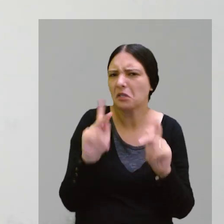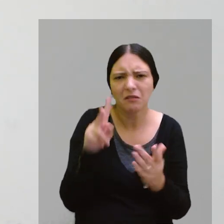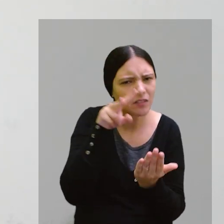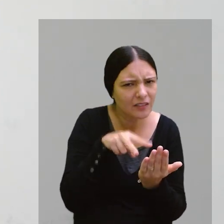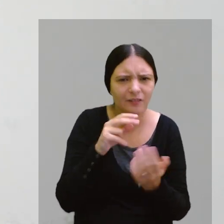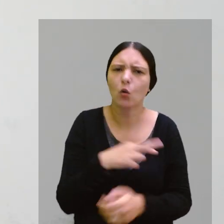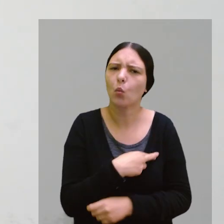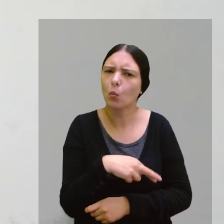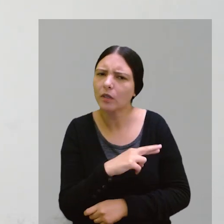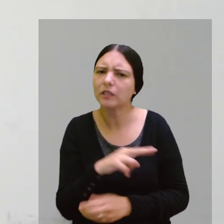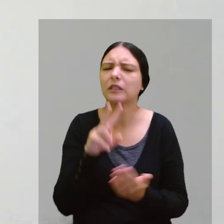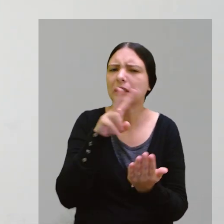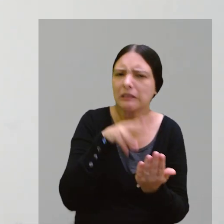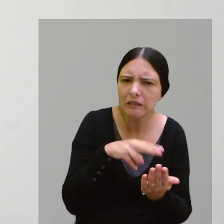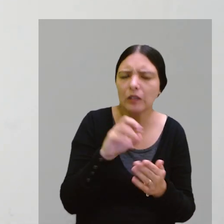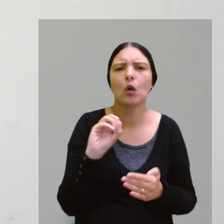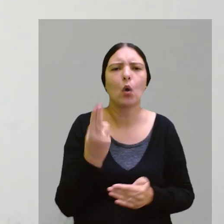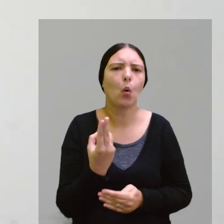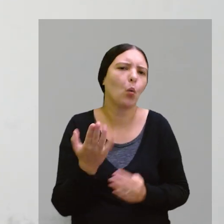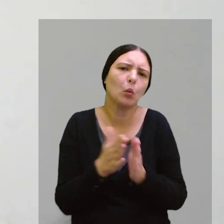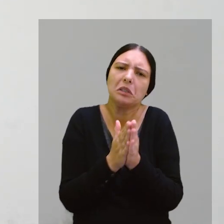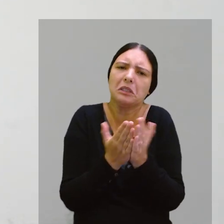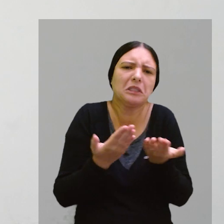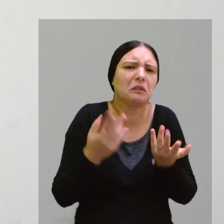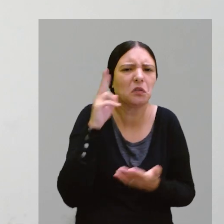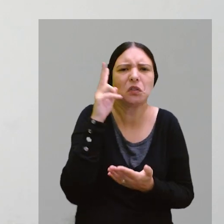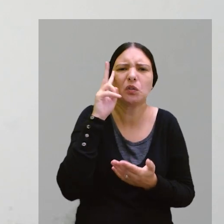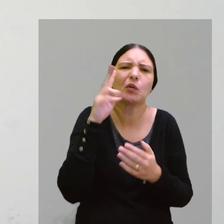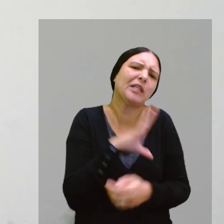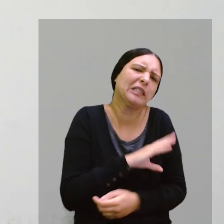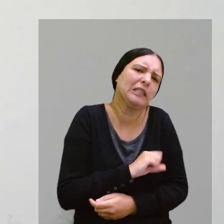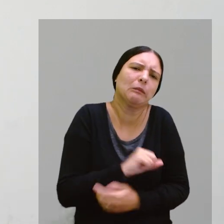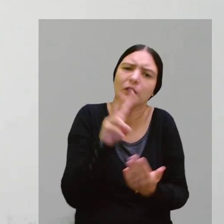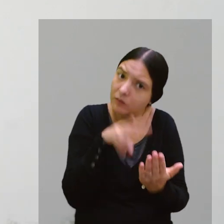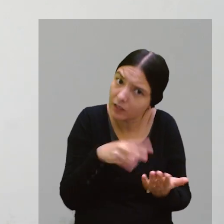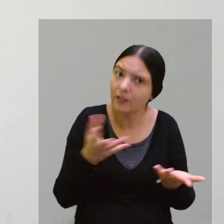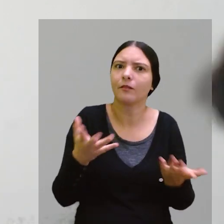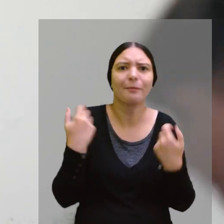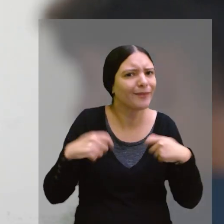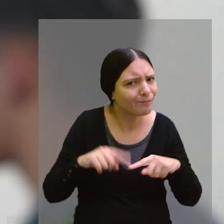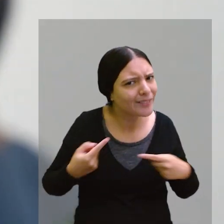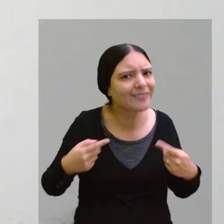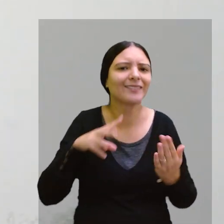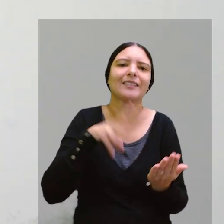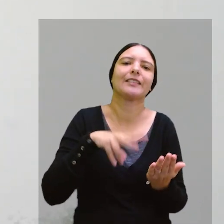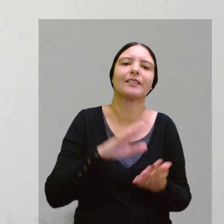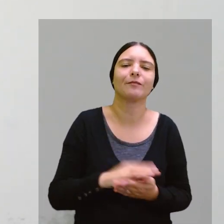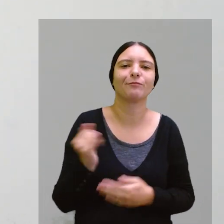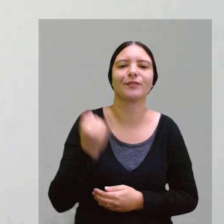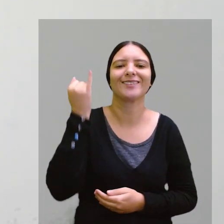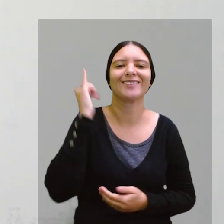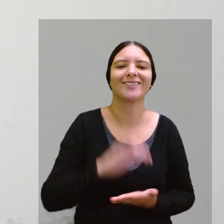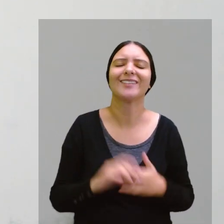Leiam. Romance. Ou gostam de livro de histórias de amor? Leiam histórias de amor, mas leiam. O importante é